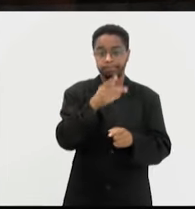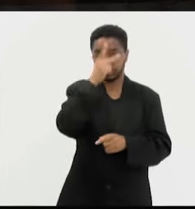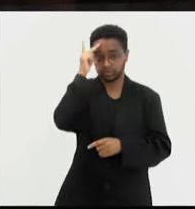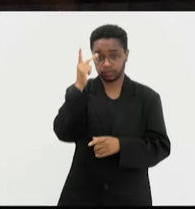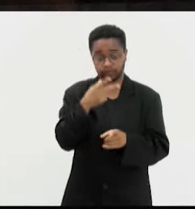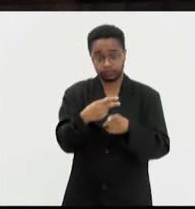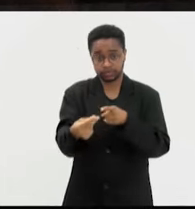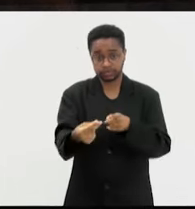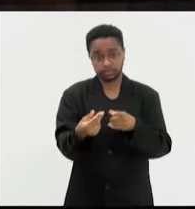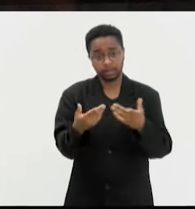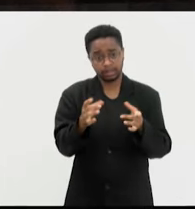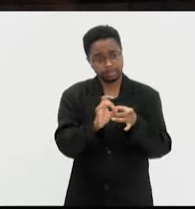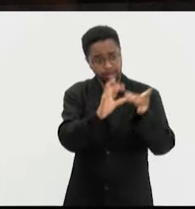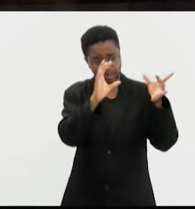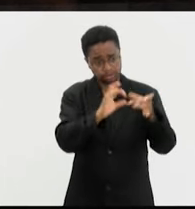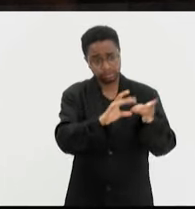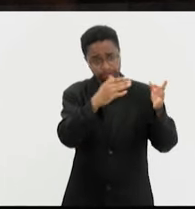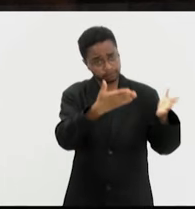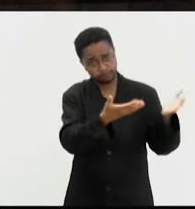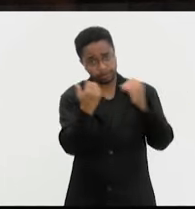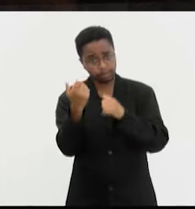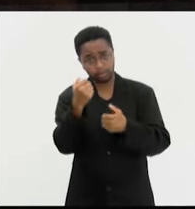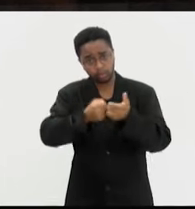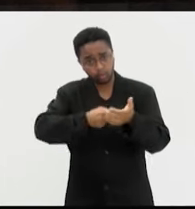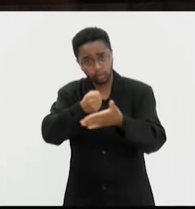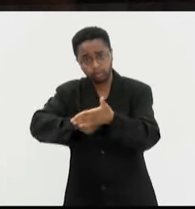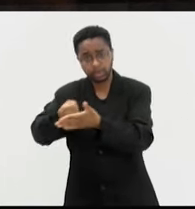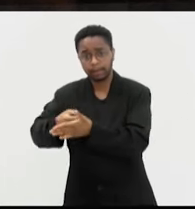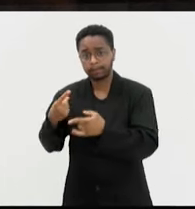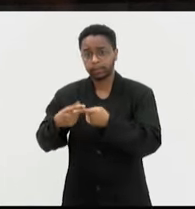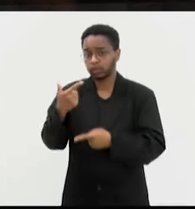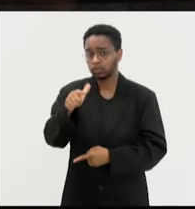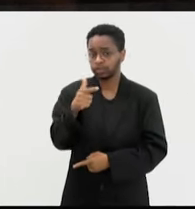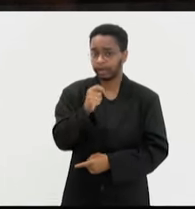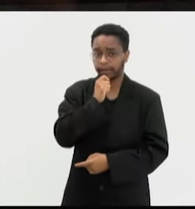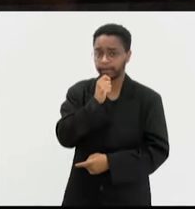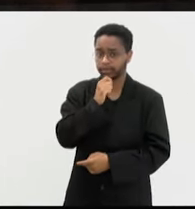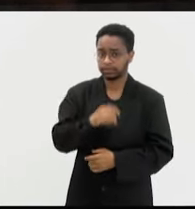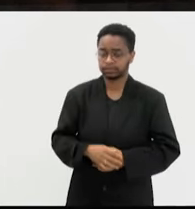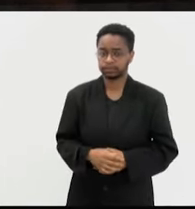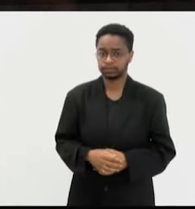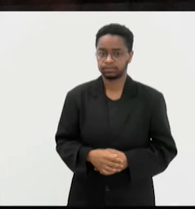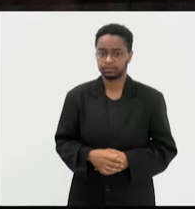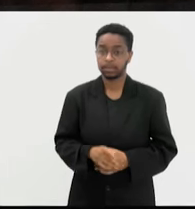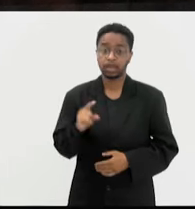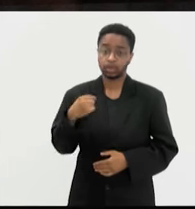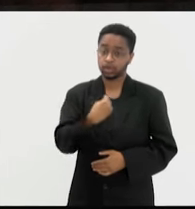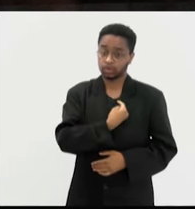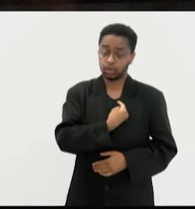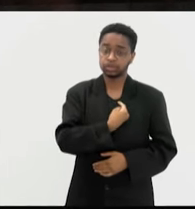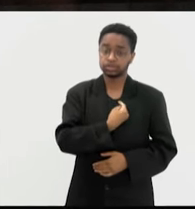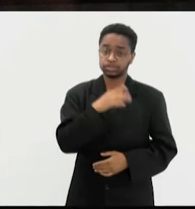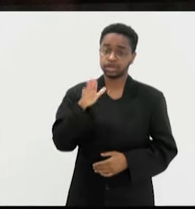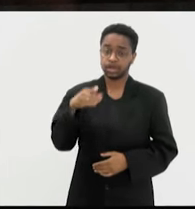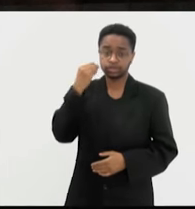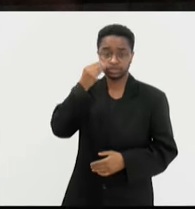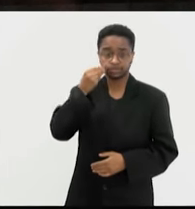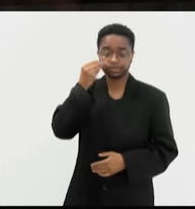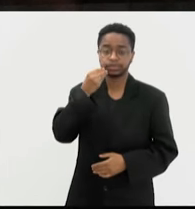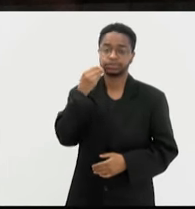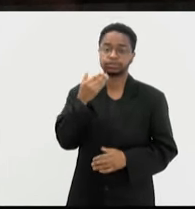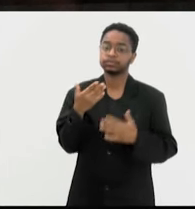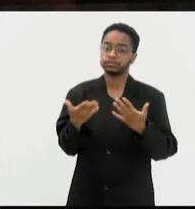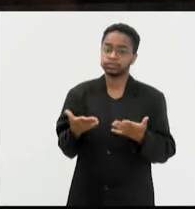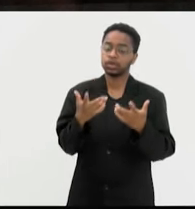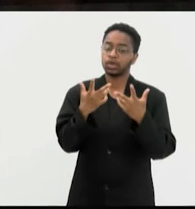a Gran deixa eles com a Gran vamos lutar por quem não tem a Gran ainda que somos nós veteranos e como muito